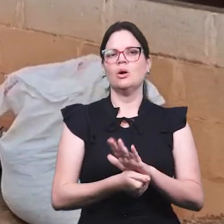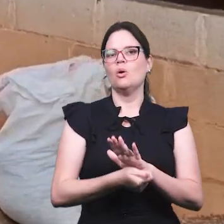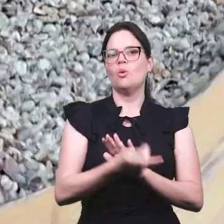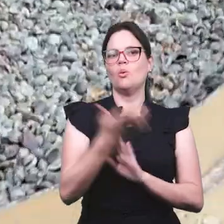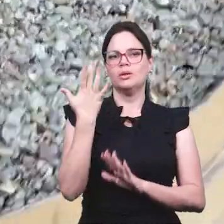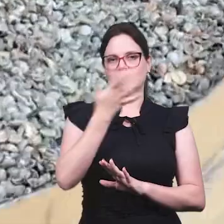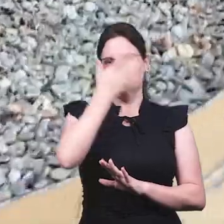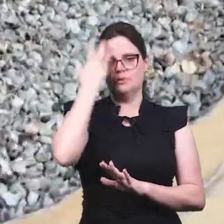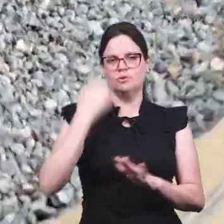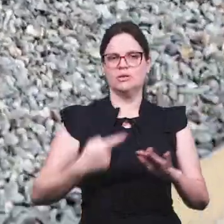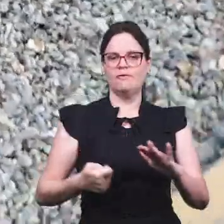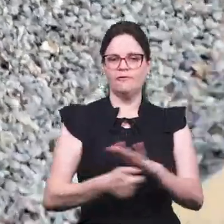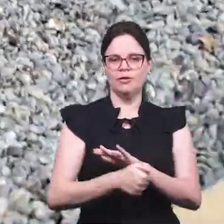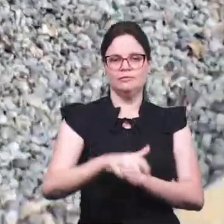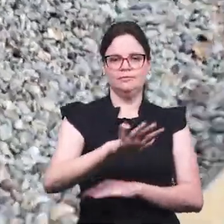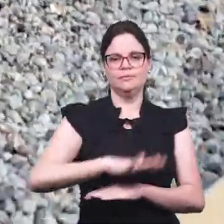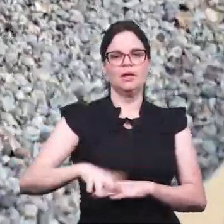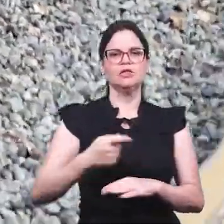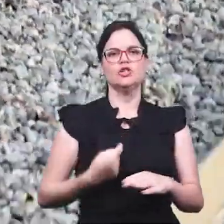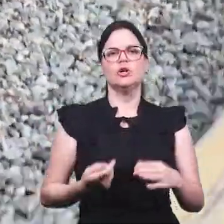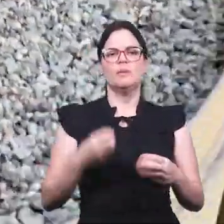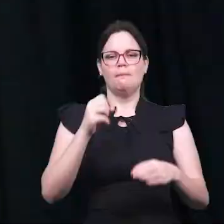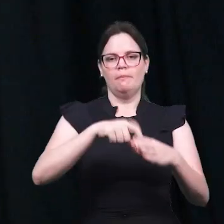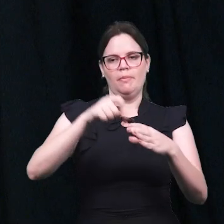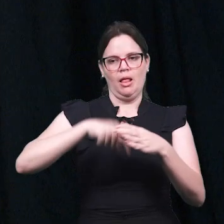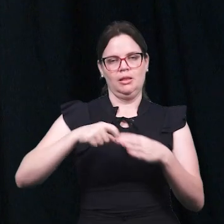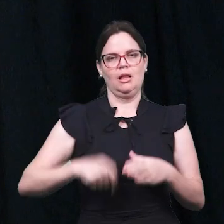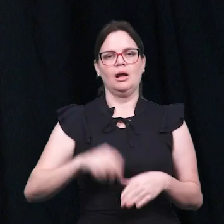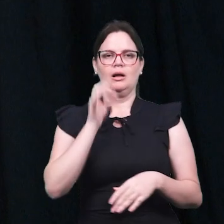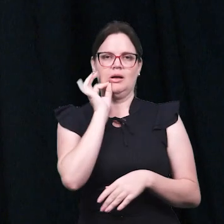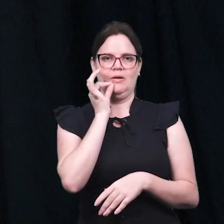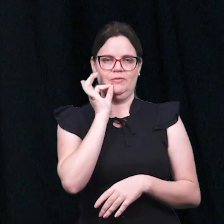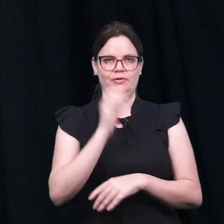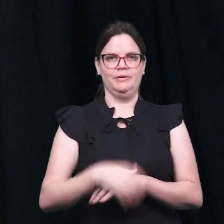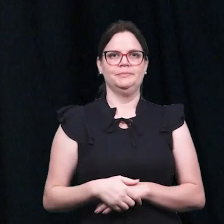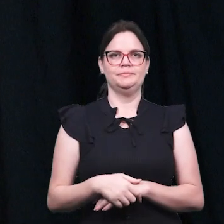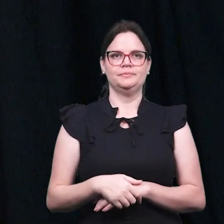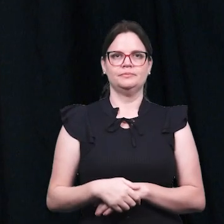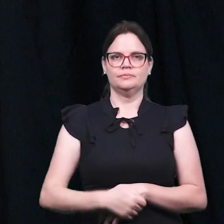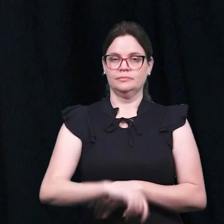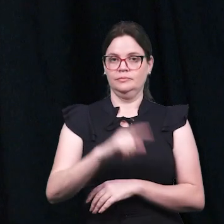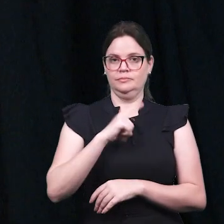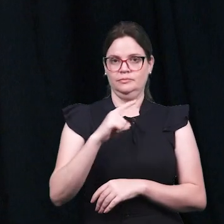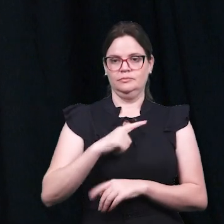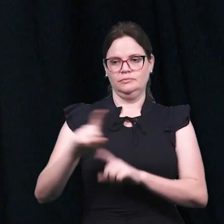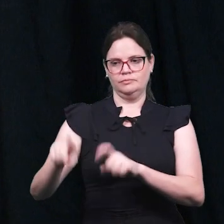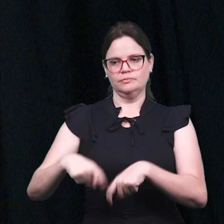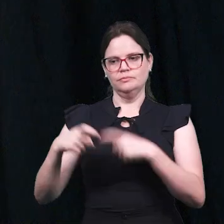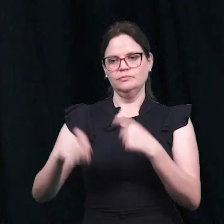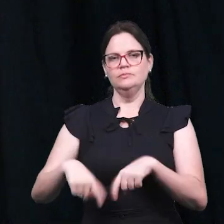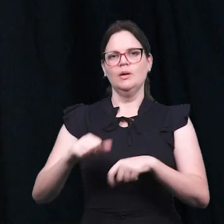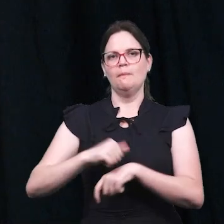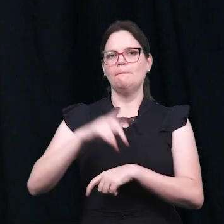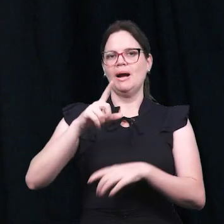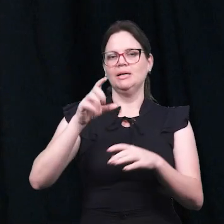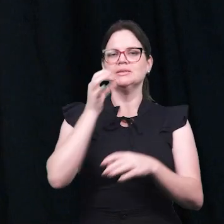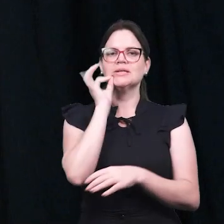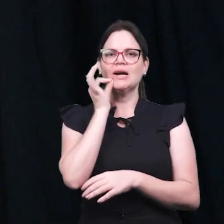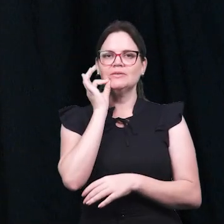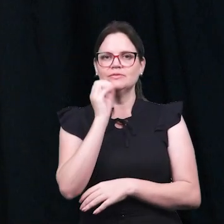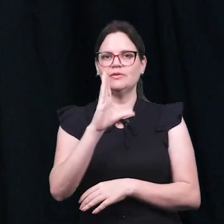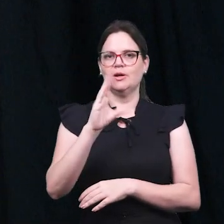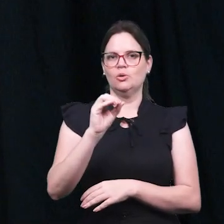de investimento em produção de café Conilon. Já existe, assim, uma tendência no interior de mais plantios de